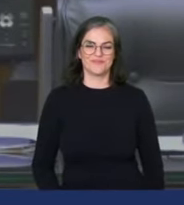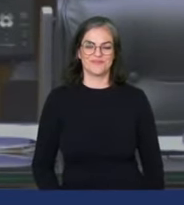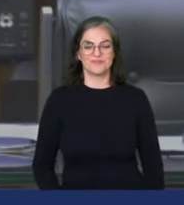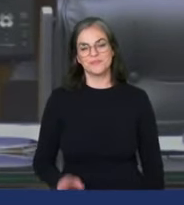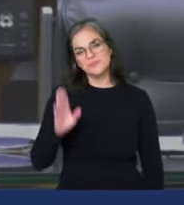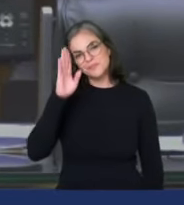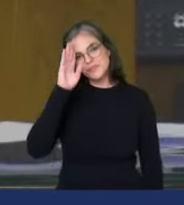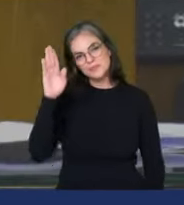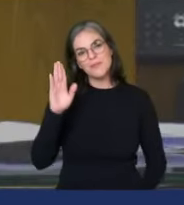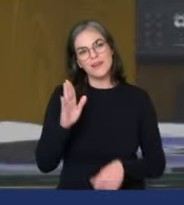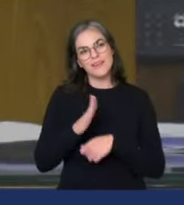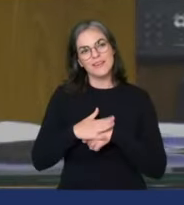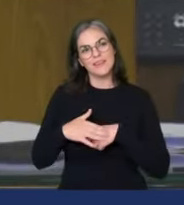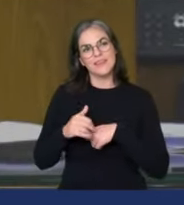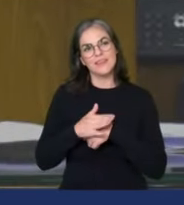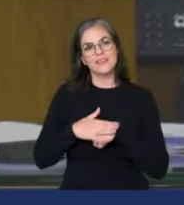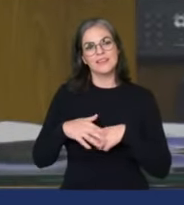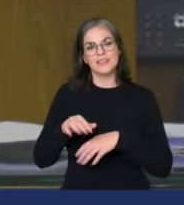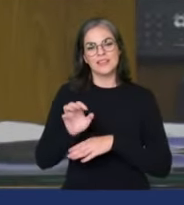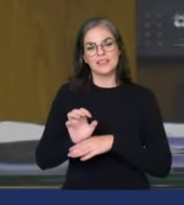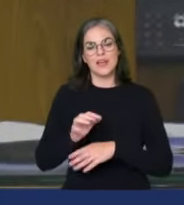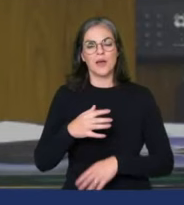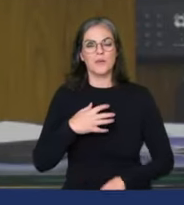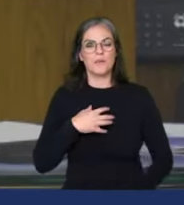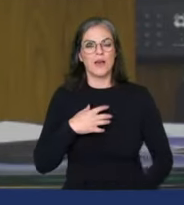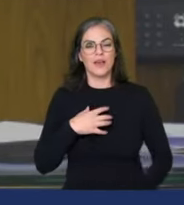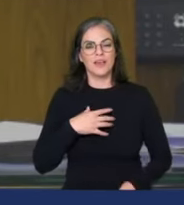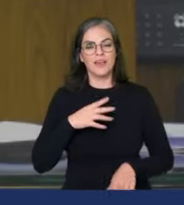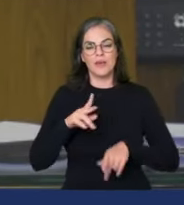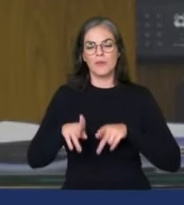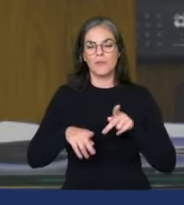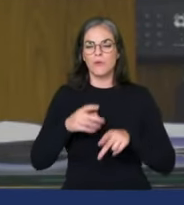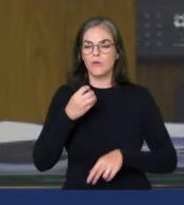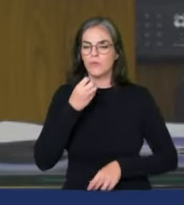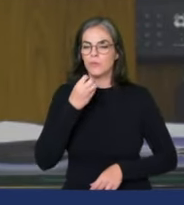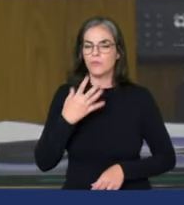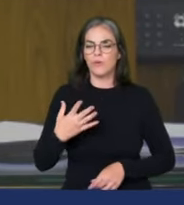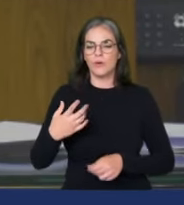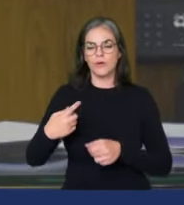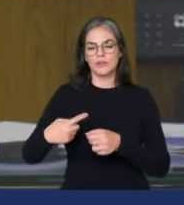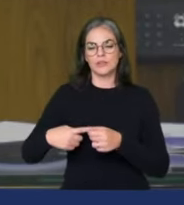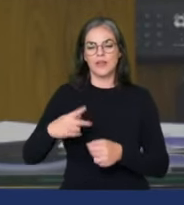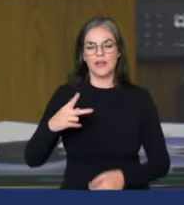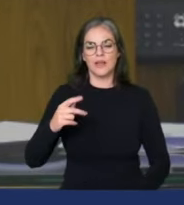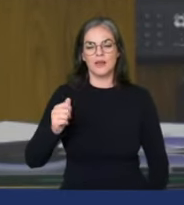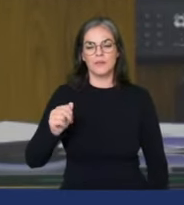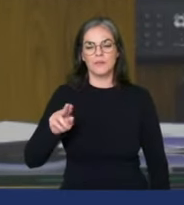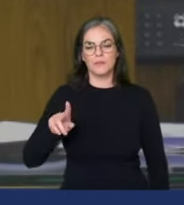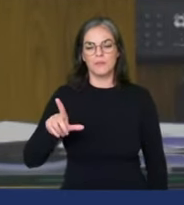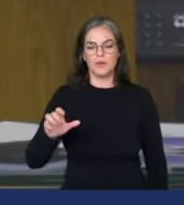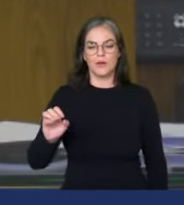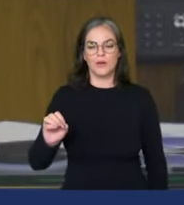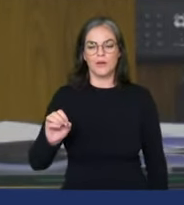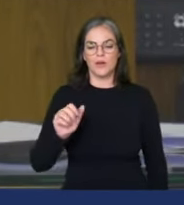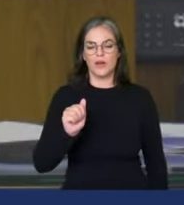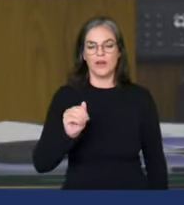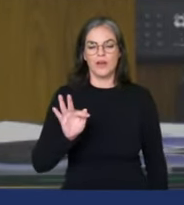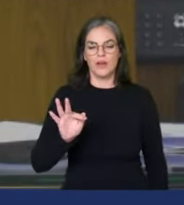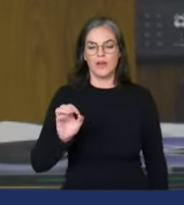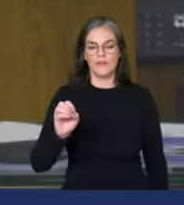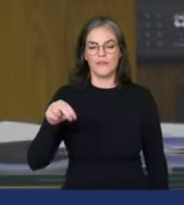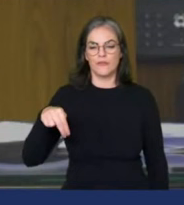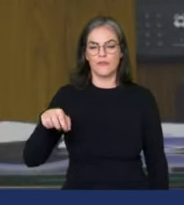querida, para o nosso povo bom lá de Paulo Afonso. Deixar meu abraço em